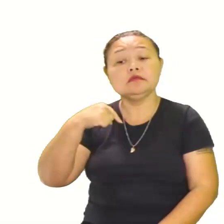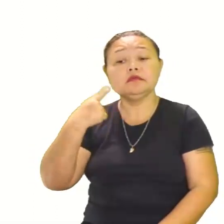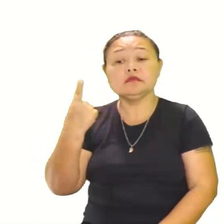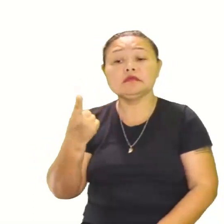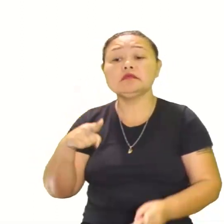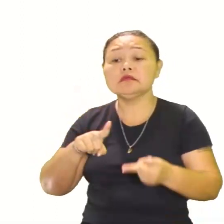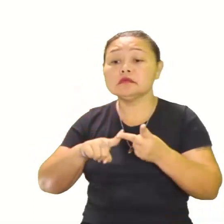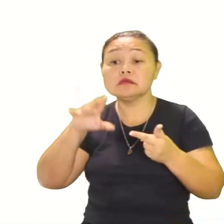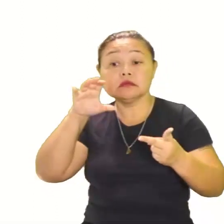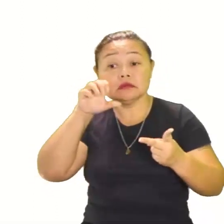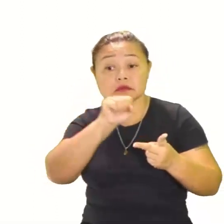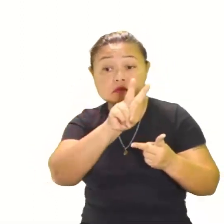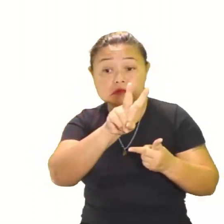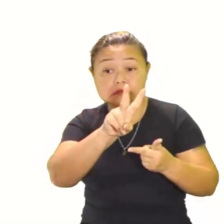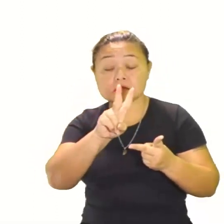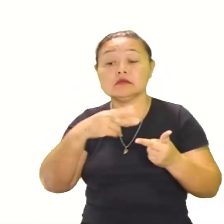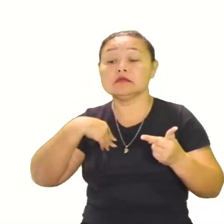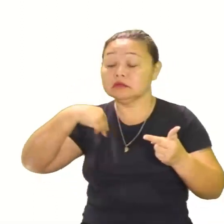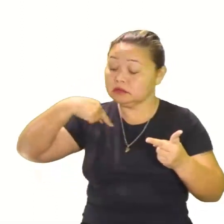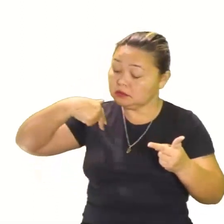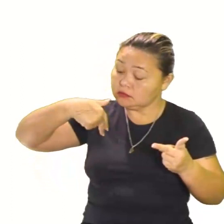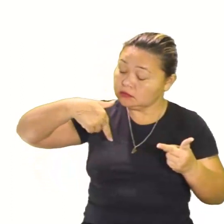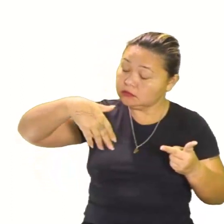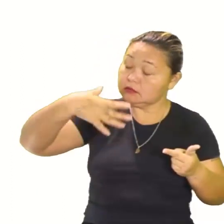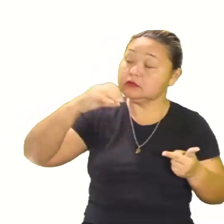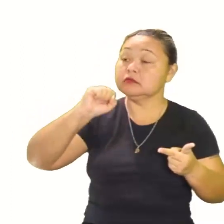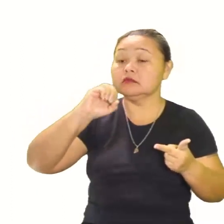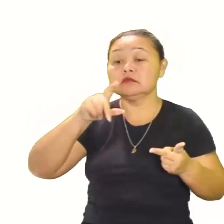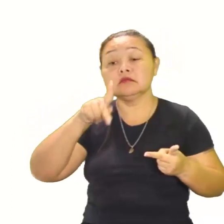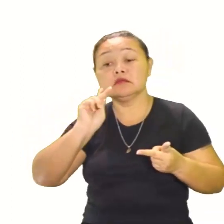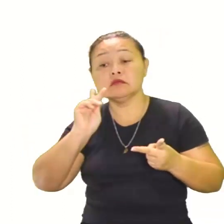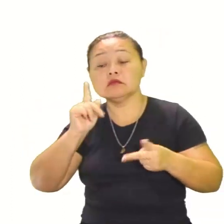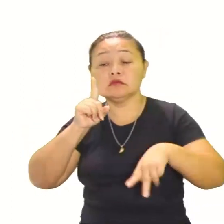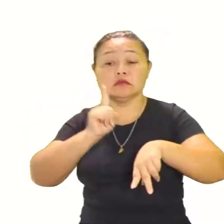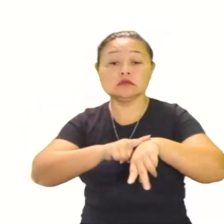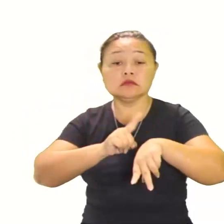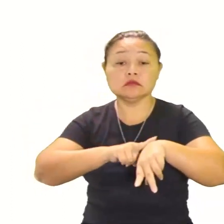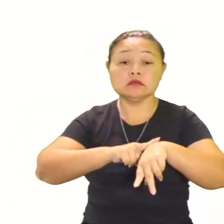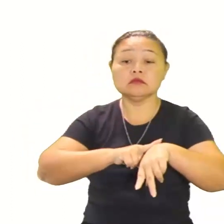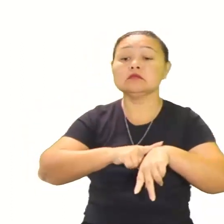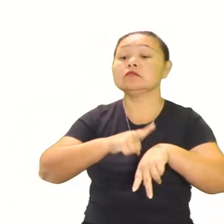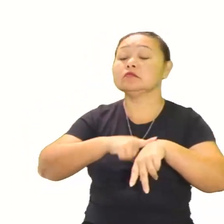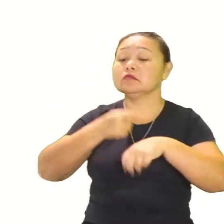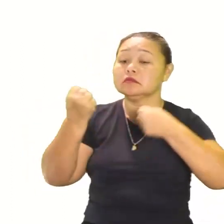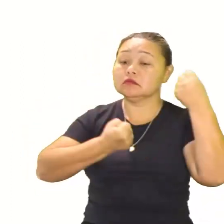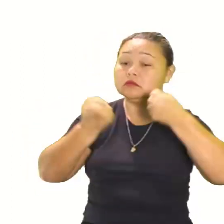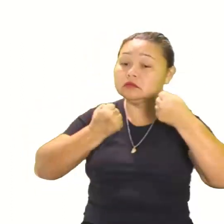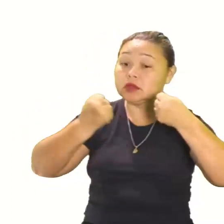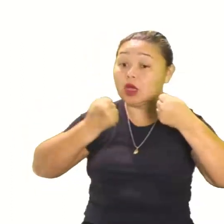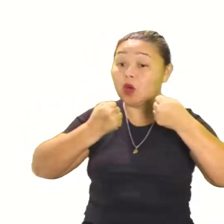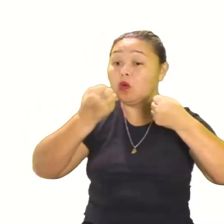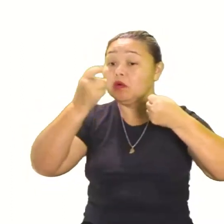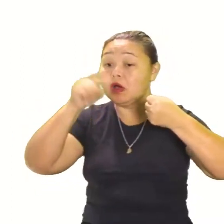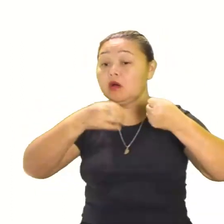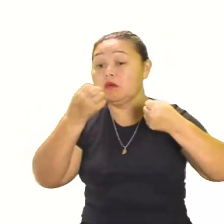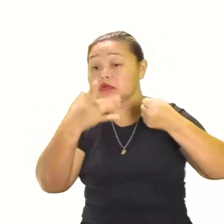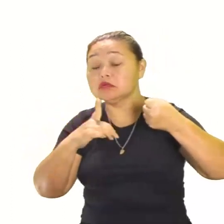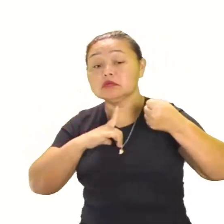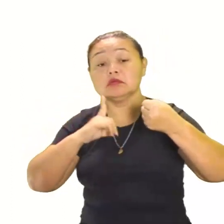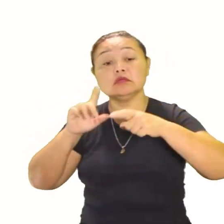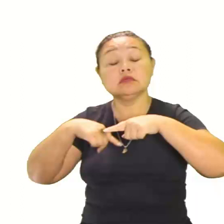beleza. Eu posso medir velocidade, eu estava andando a 80 quilômetros por hora. O meu carro tem uma aceleração muito